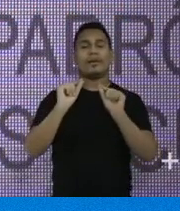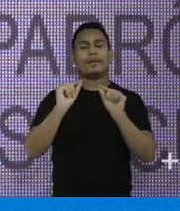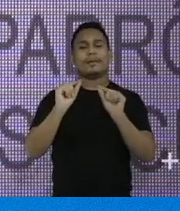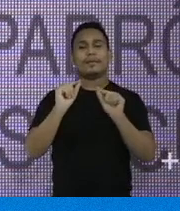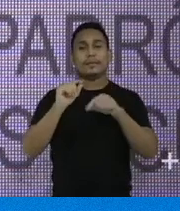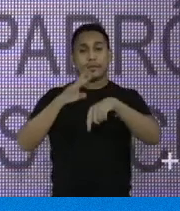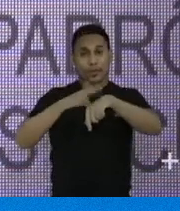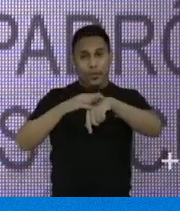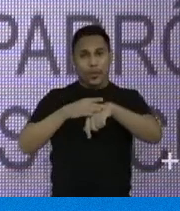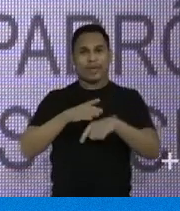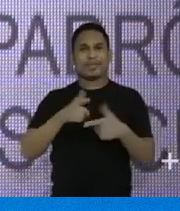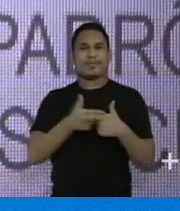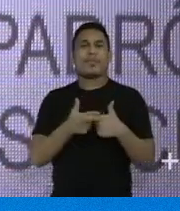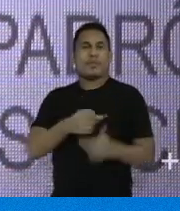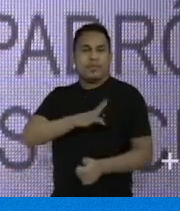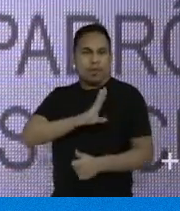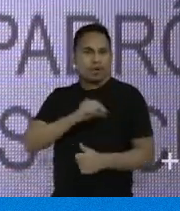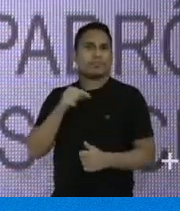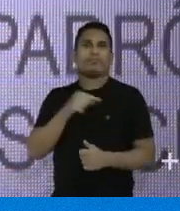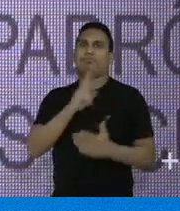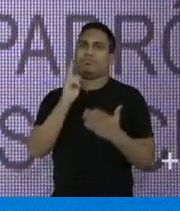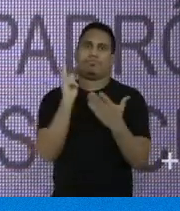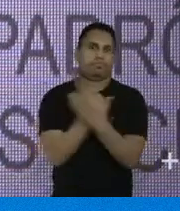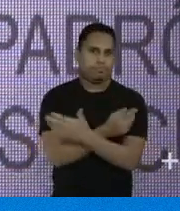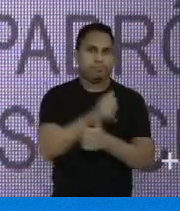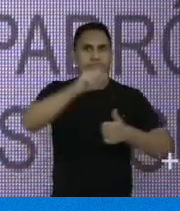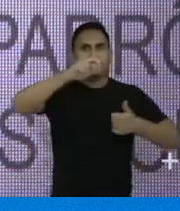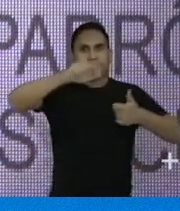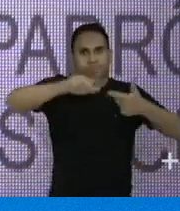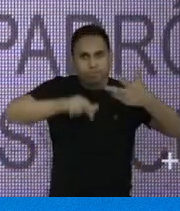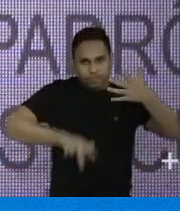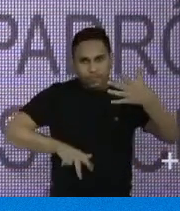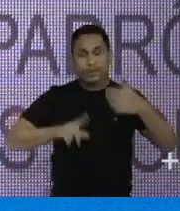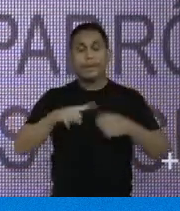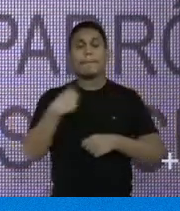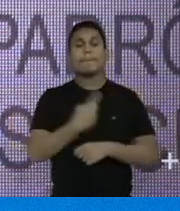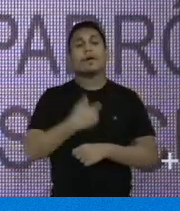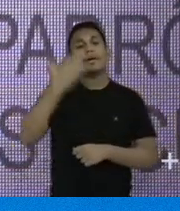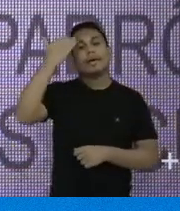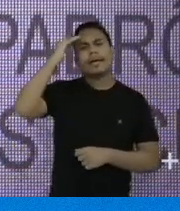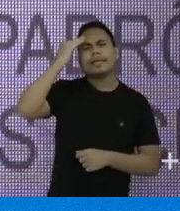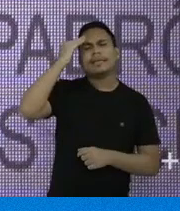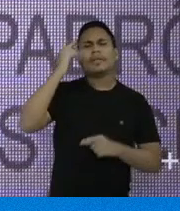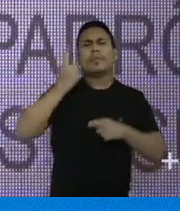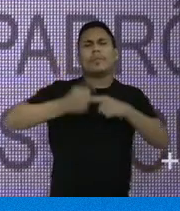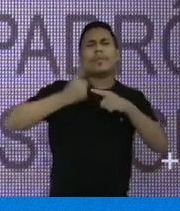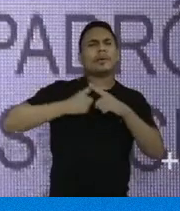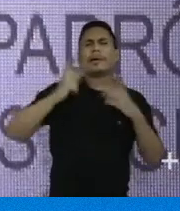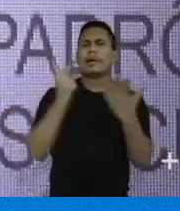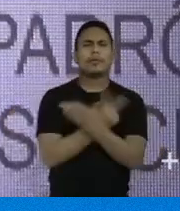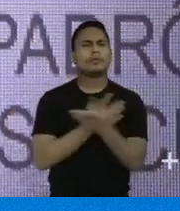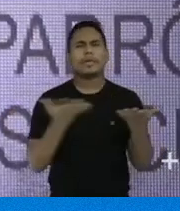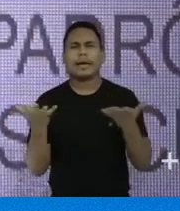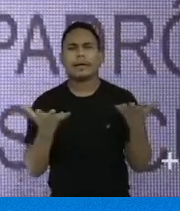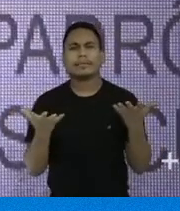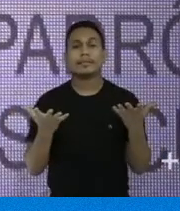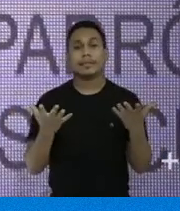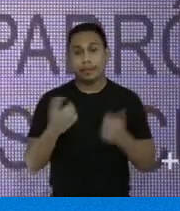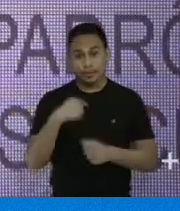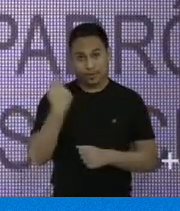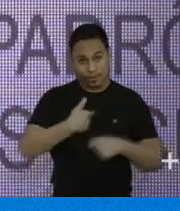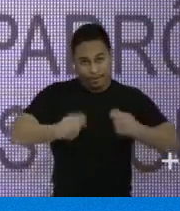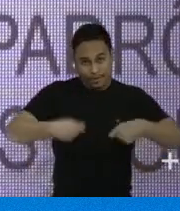doença cardiovascular. Então, a gente entender o que causa e ter em mente que, embora tenha